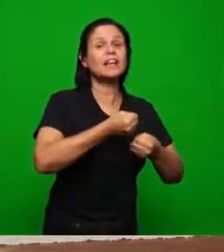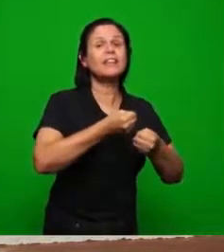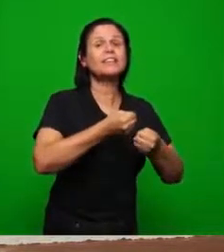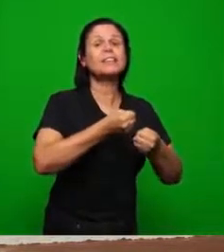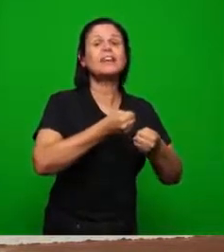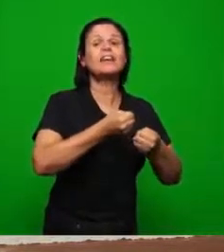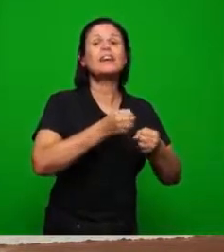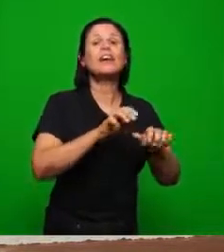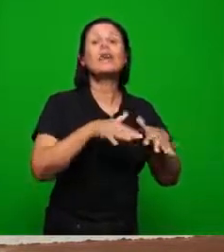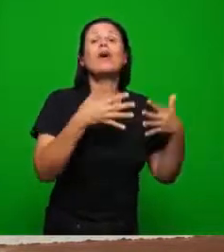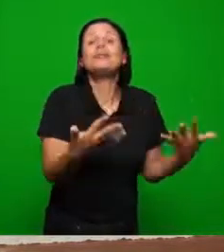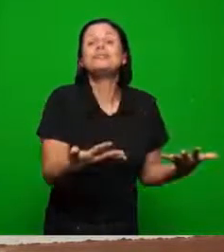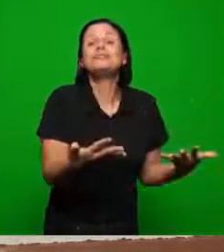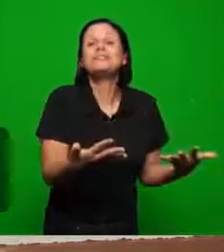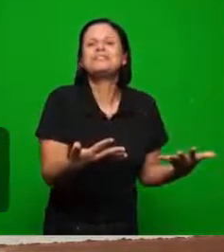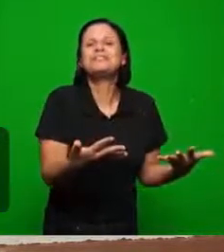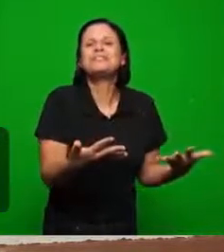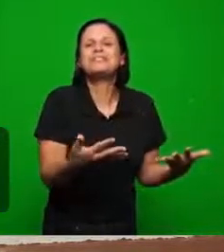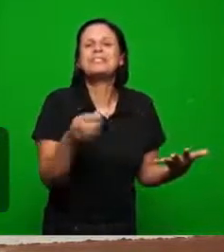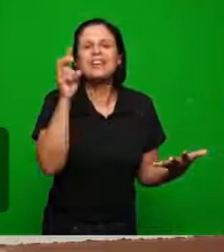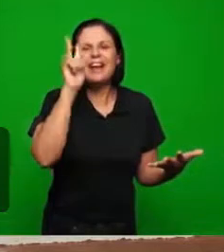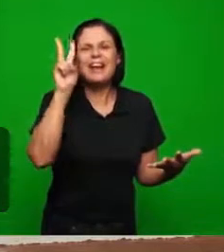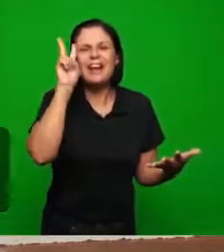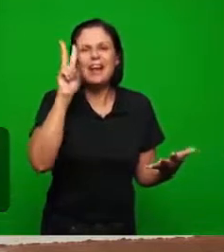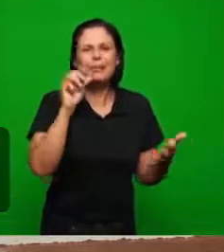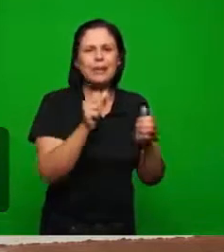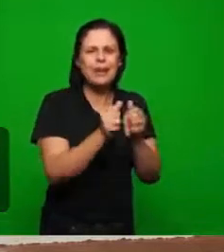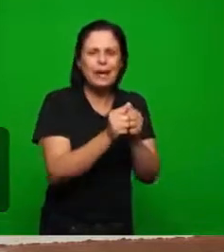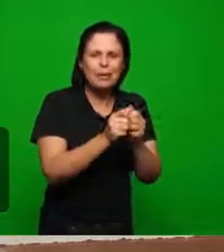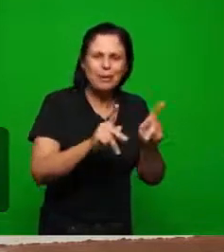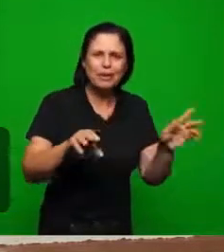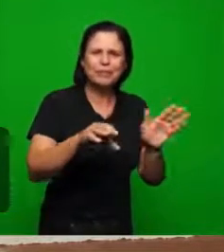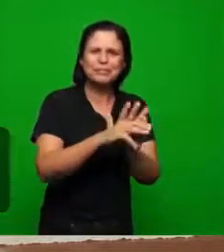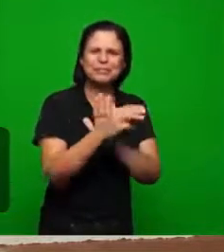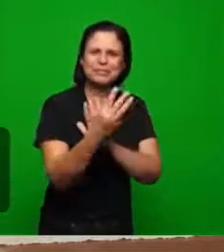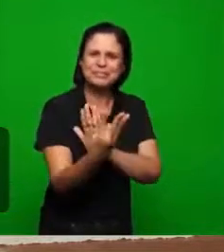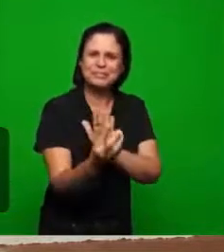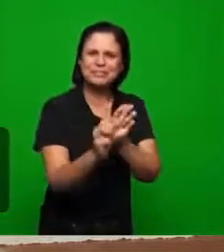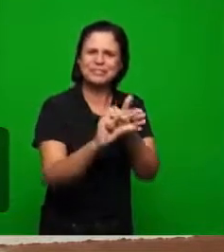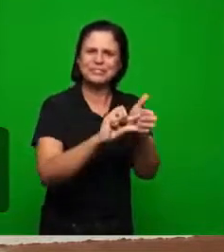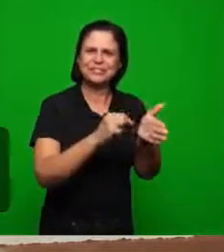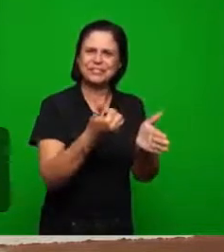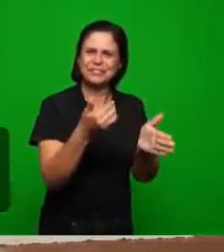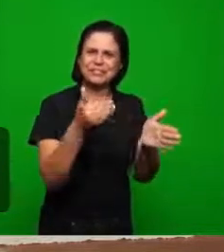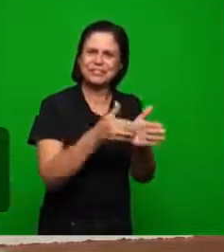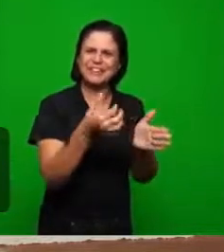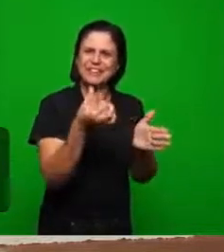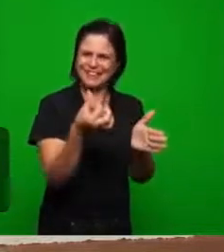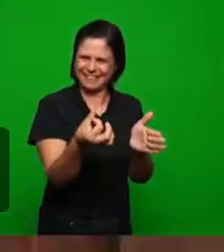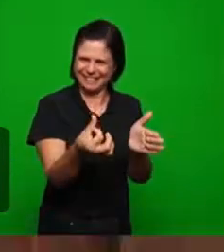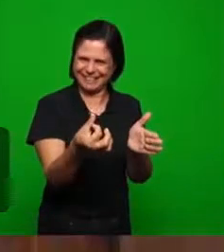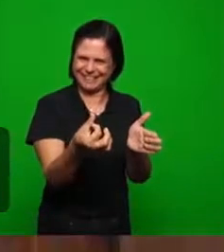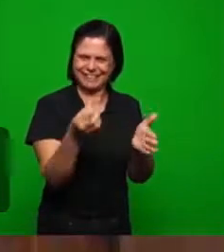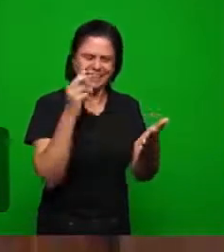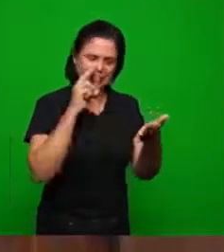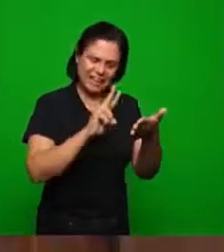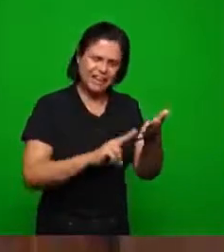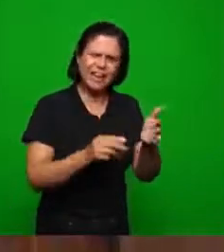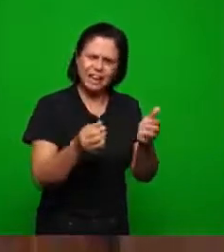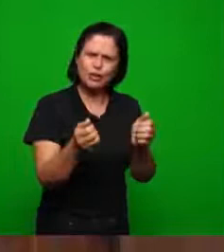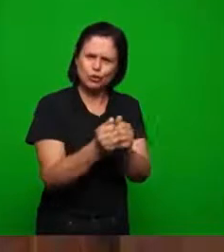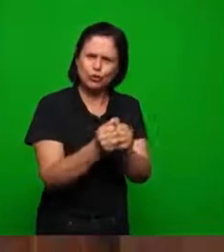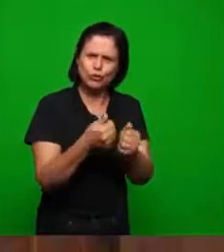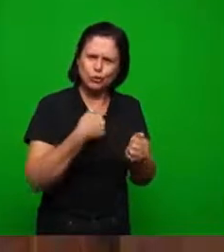encontrarão certamente relendo o texto de Apocalipse capítulo 3, no versículo de 1 a 6. E os irmãos vão ler